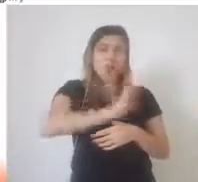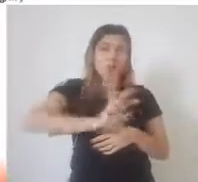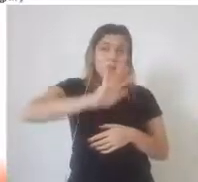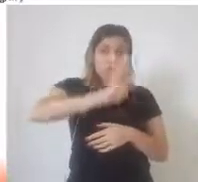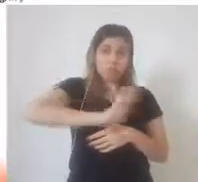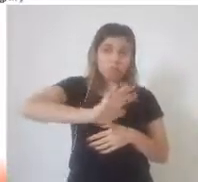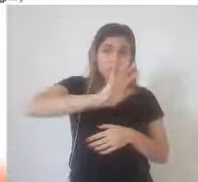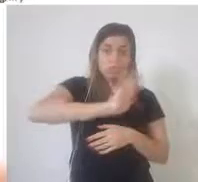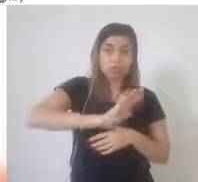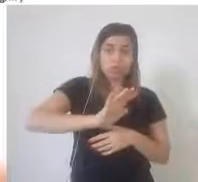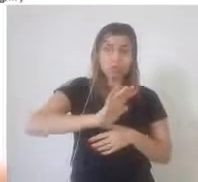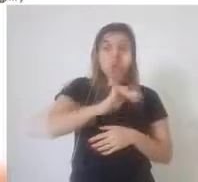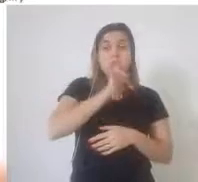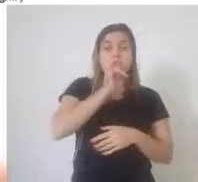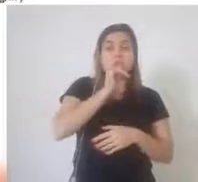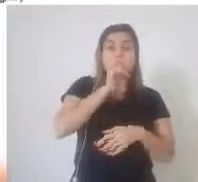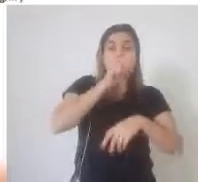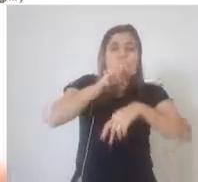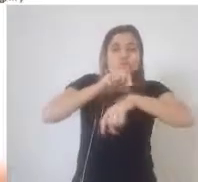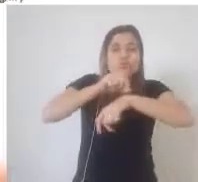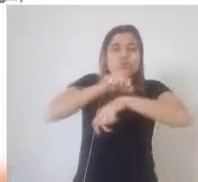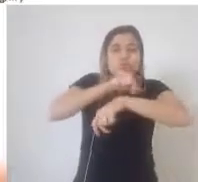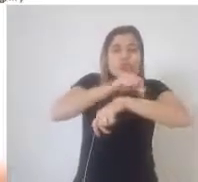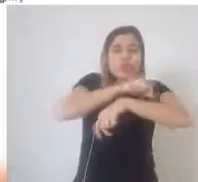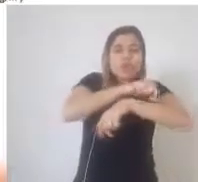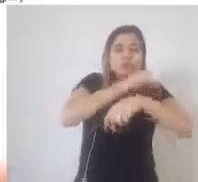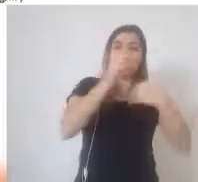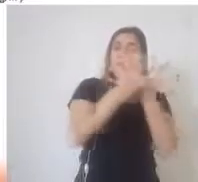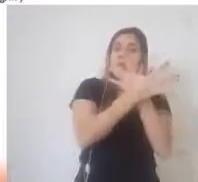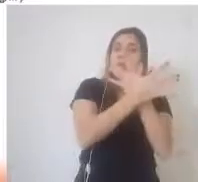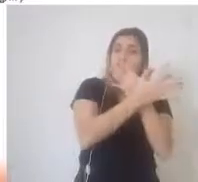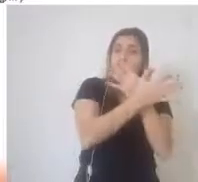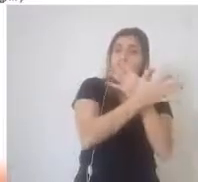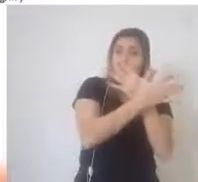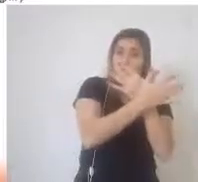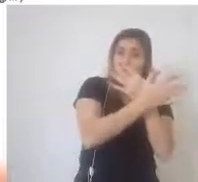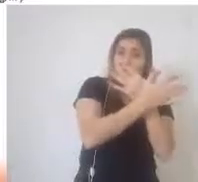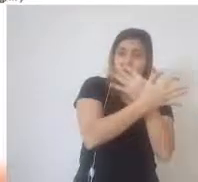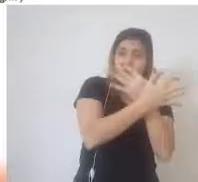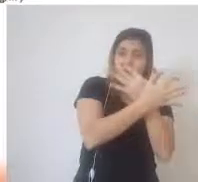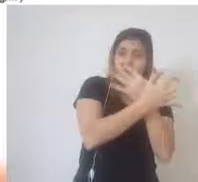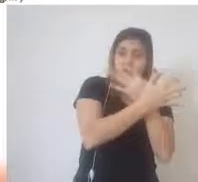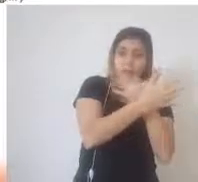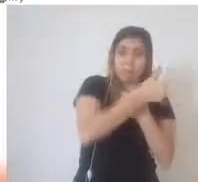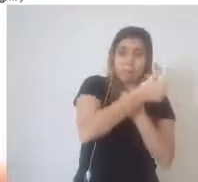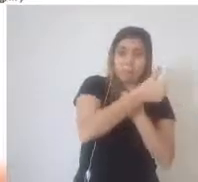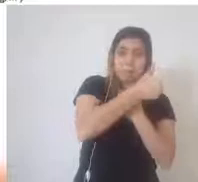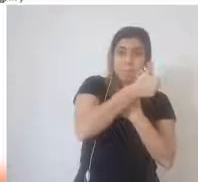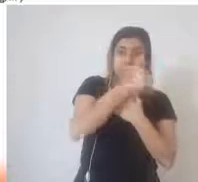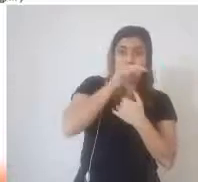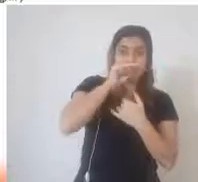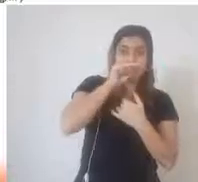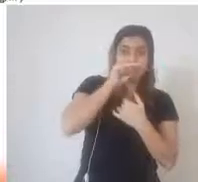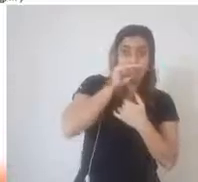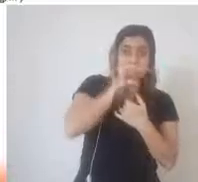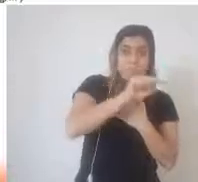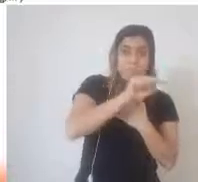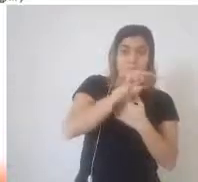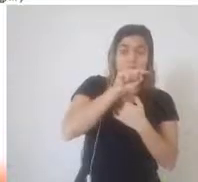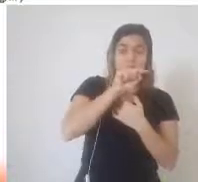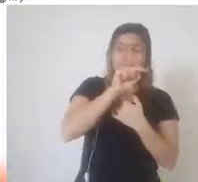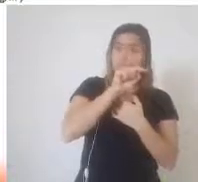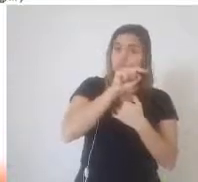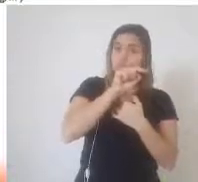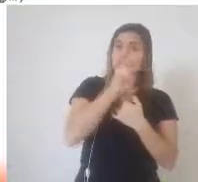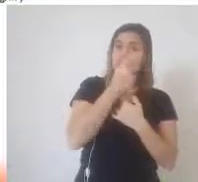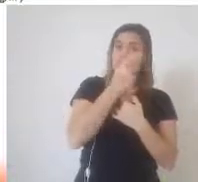está vendo aqui, né? Então, por exemplo, 1.000 insetos, no caso 1.000 borboletas, né, conseguem consumir o